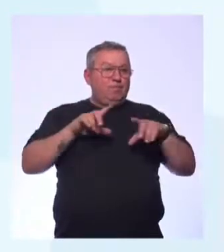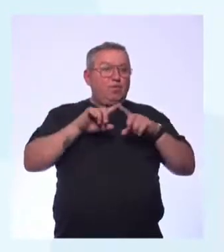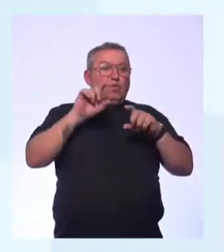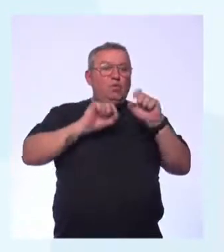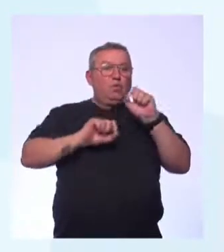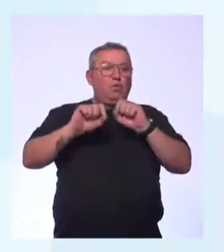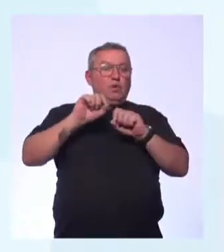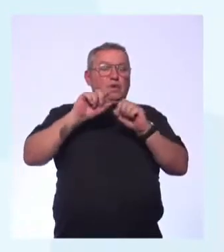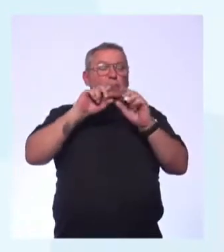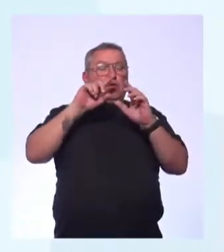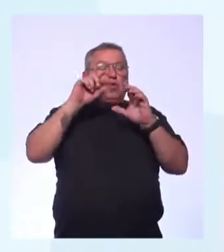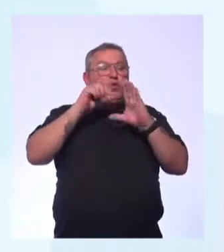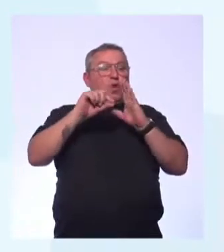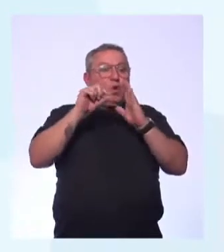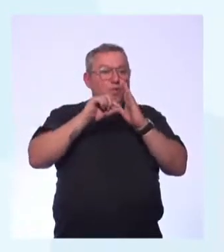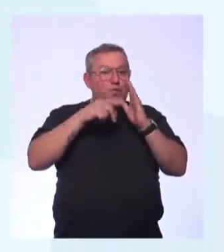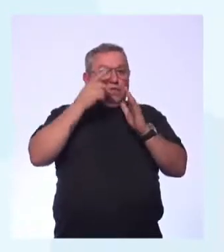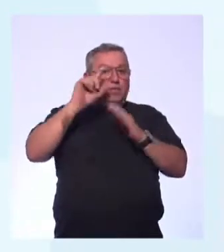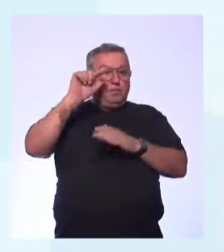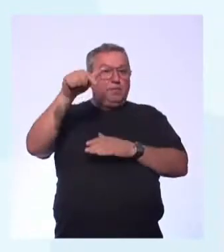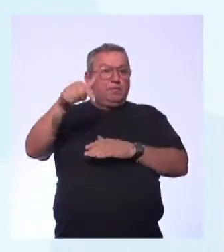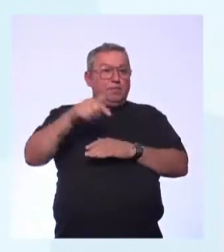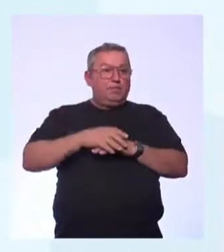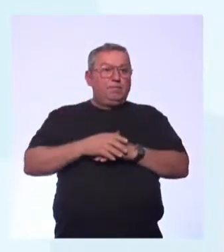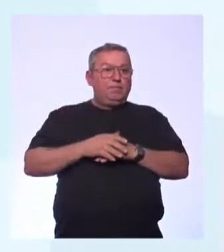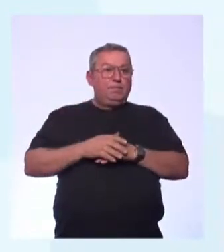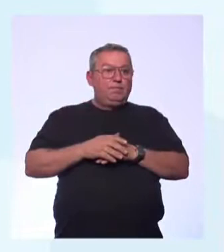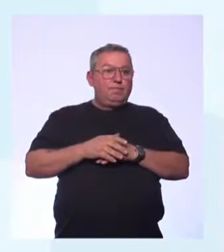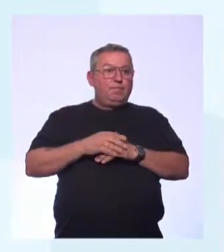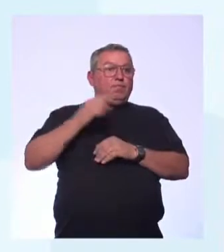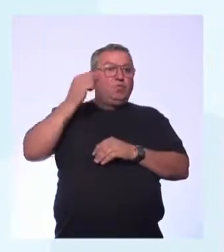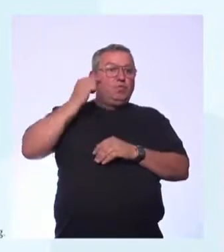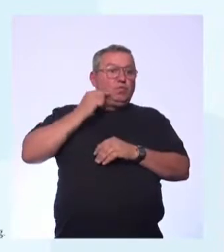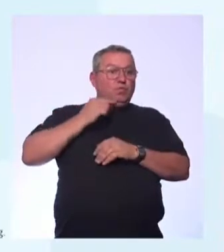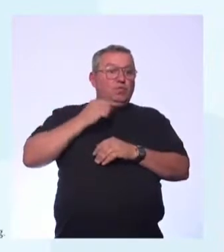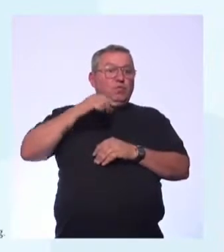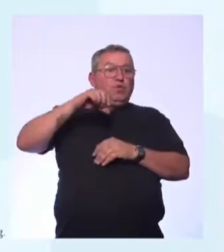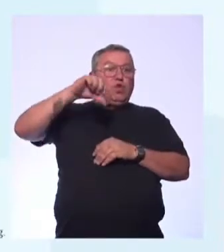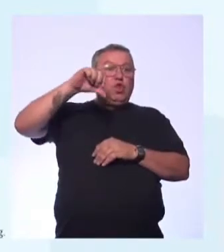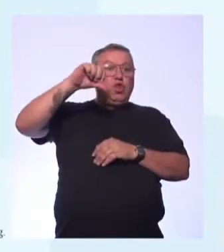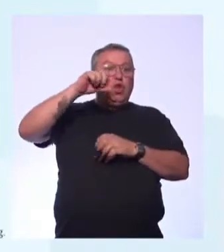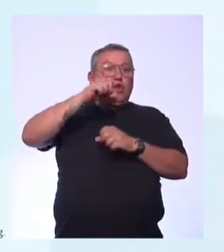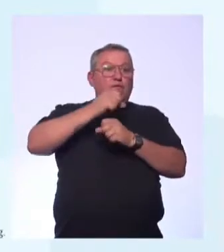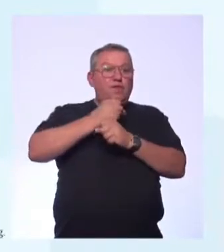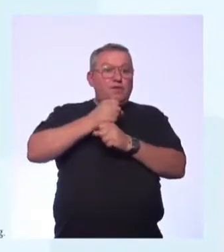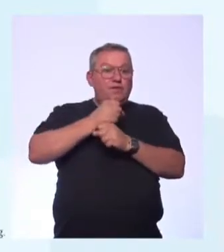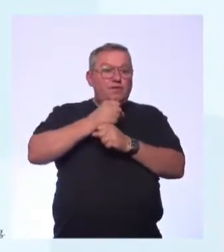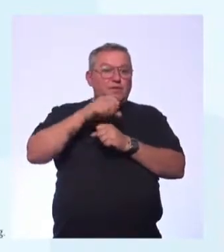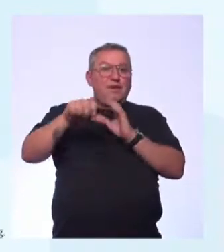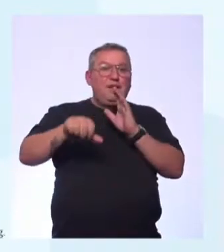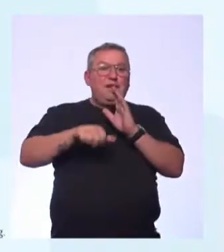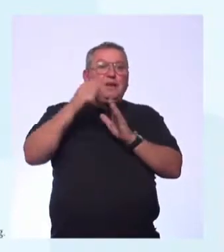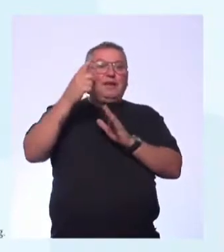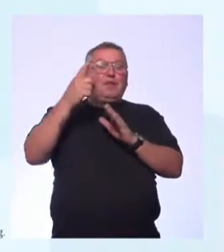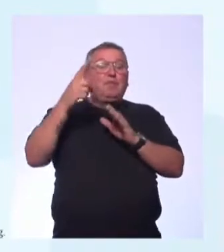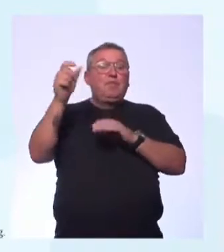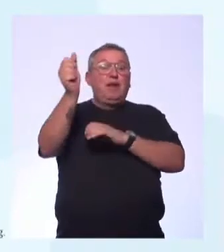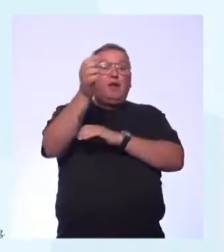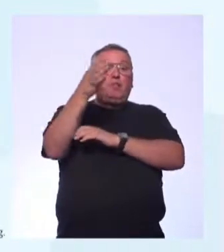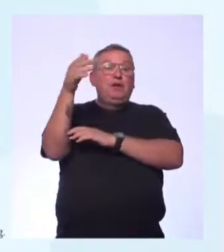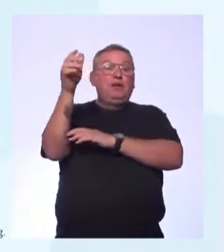esse tópico falaremos em uma outra aula. Dom Pedro I governa por 9 anos. Essa aí é a bandeira do